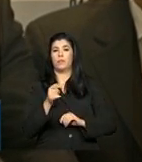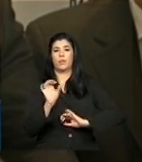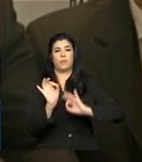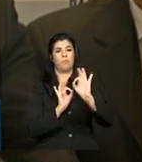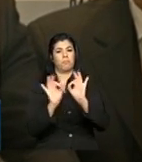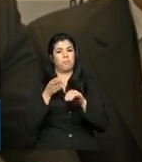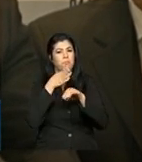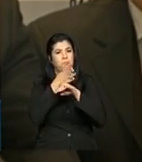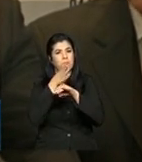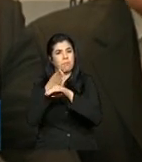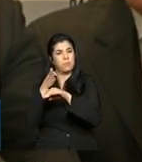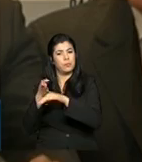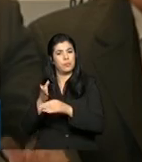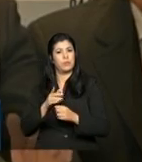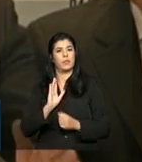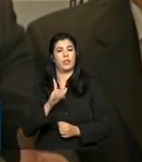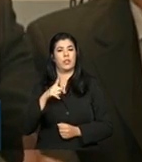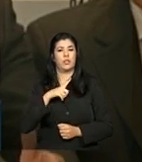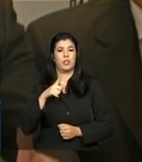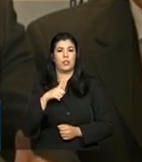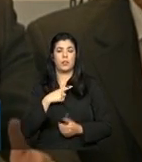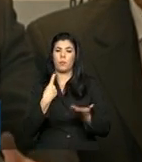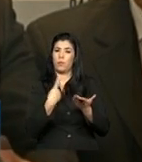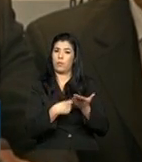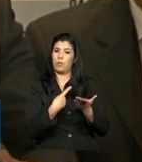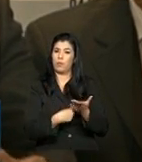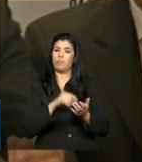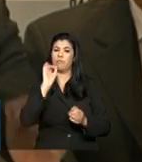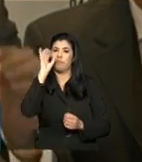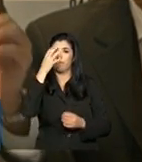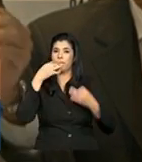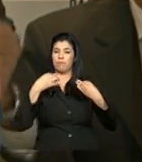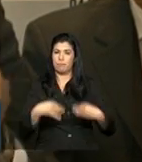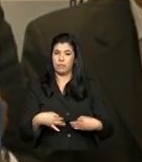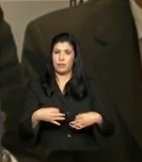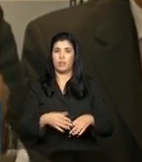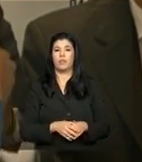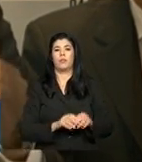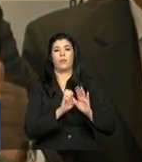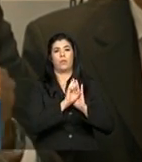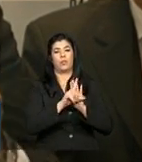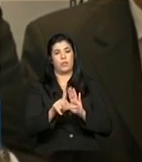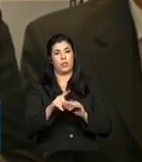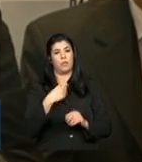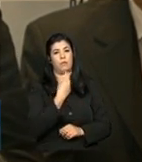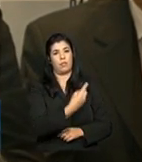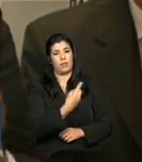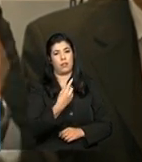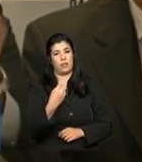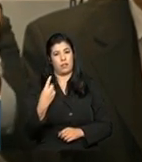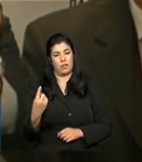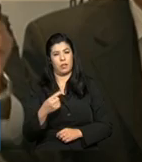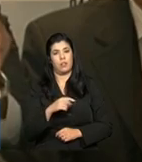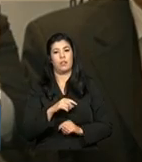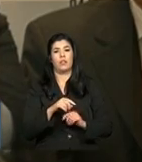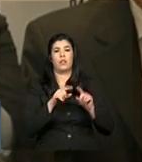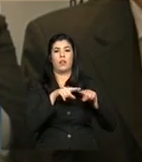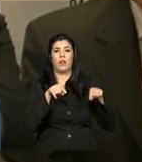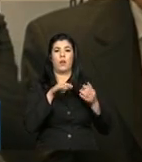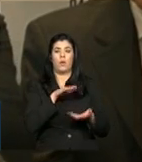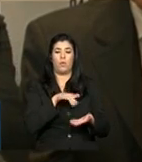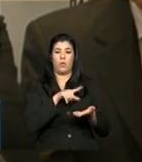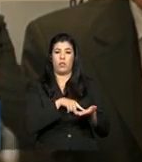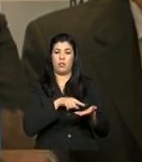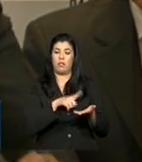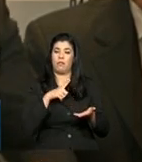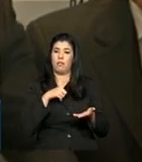dos empreendimentos, ela já tem marco definido no edital. Então, no edital, para cada lote licitado, nós temos uma data